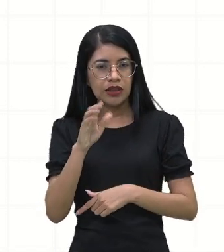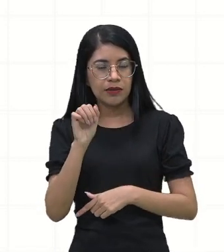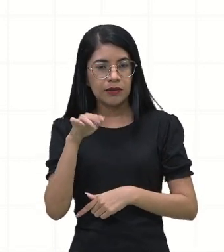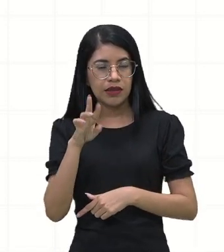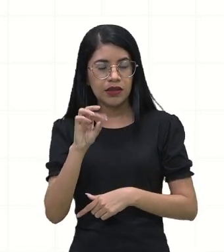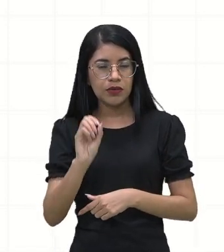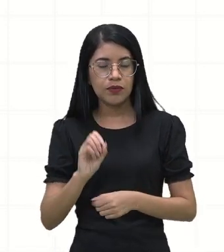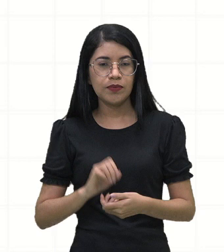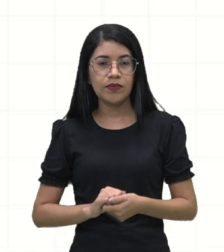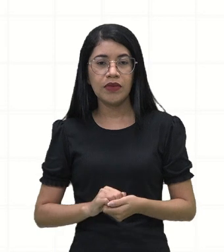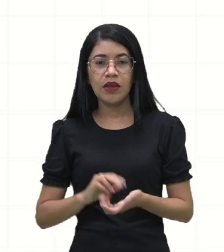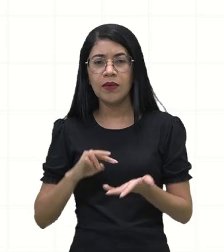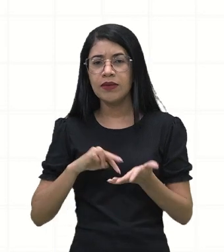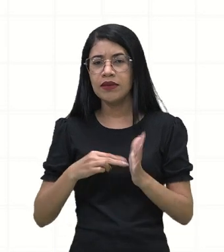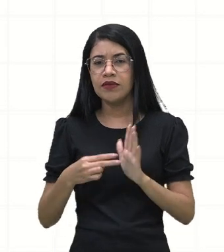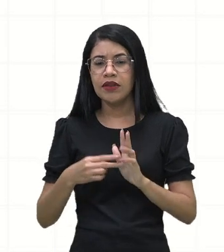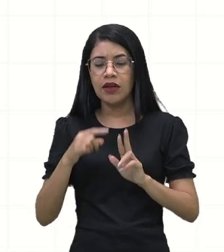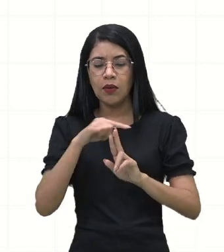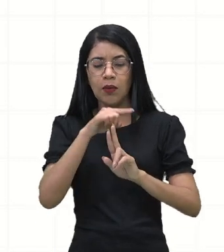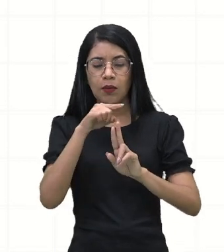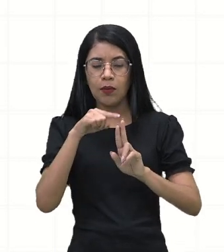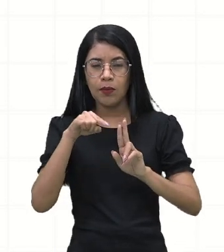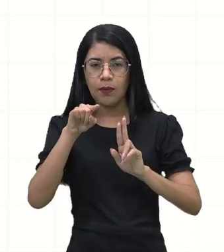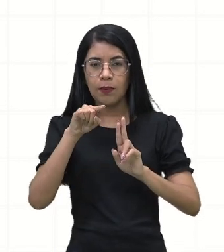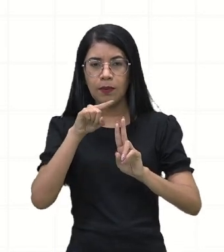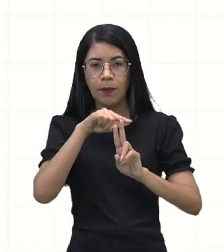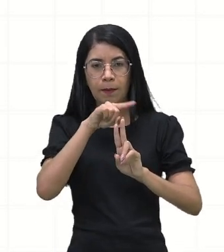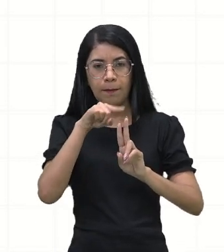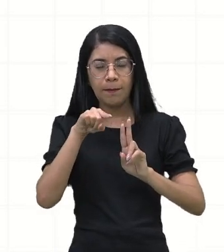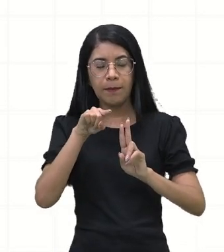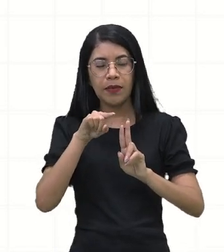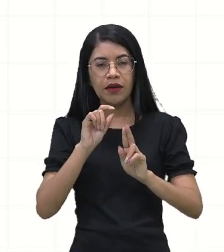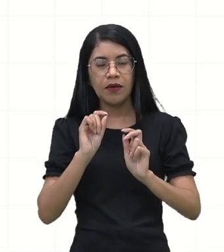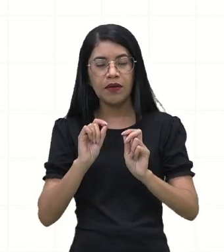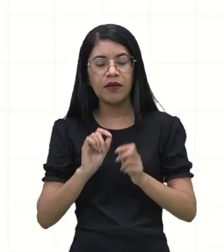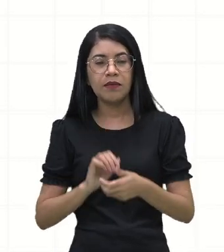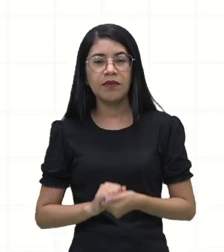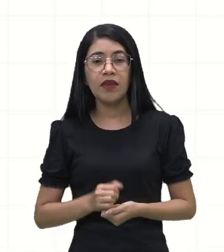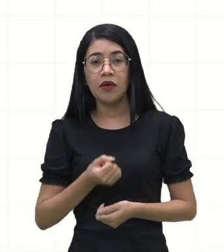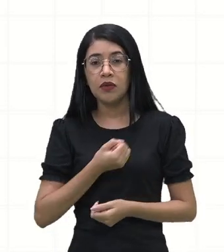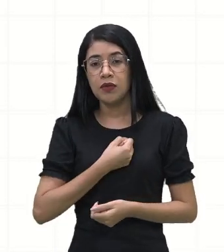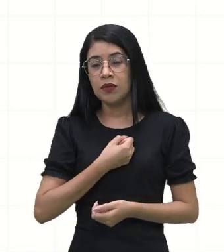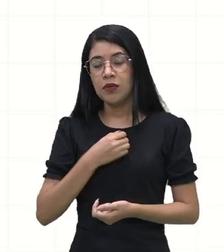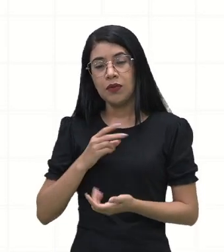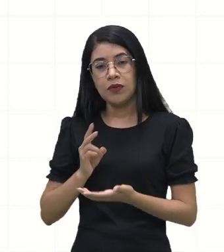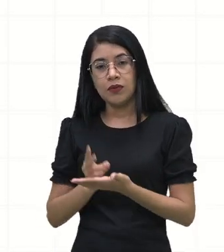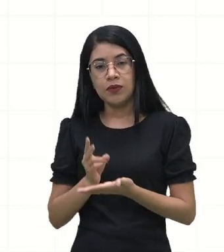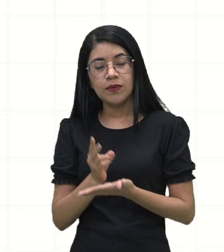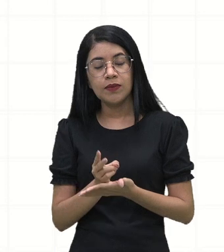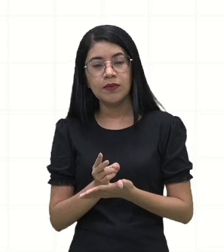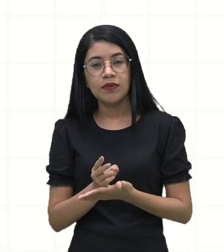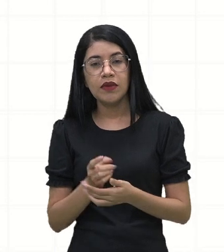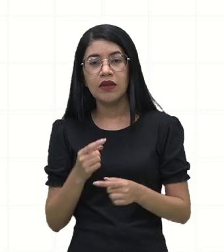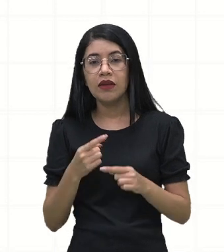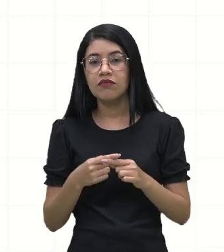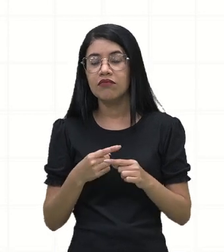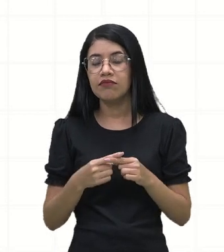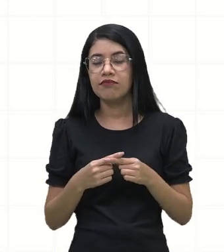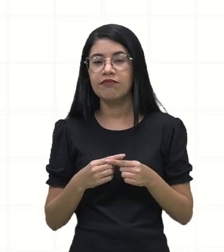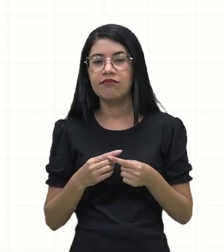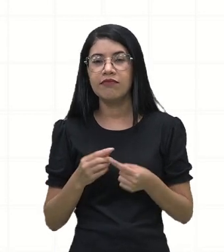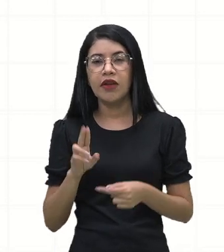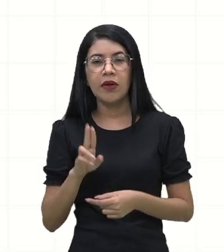π. O que é o π? O π, ele é uma constante. Por quê? Nós vamos pegar aqui, ó,